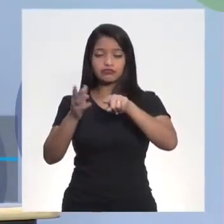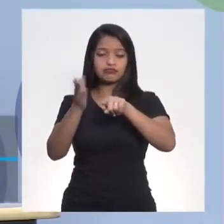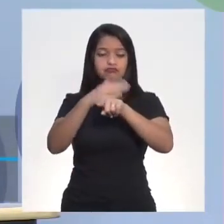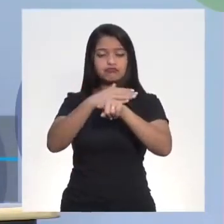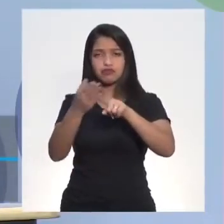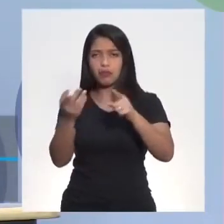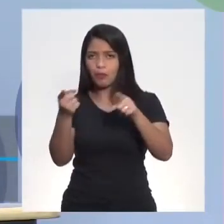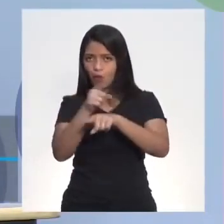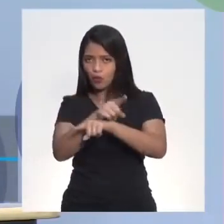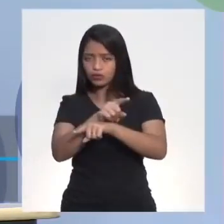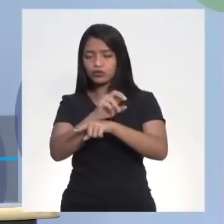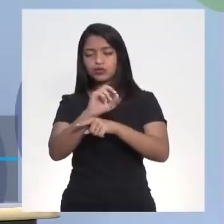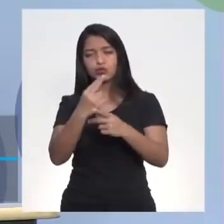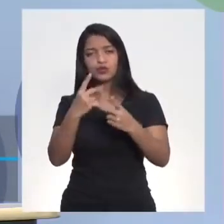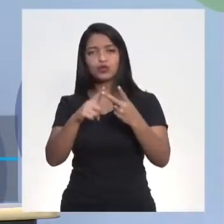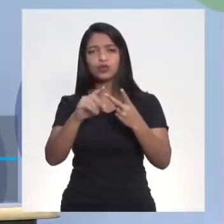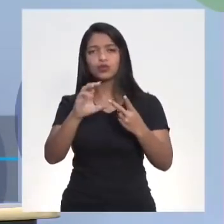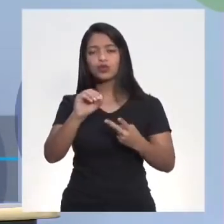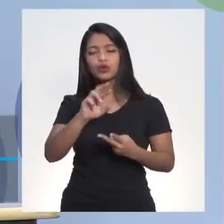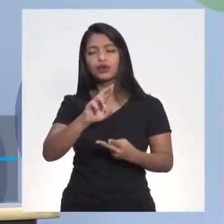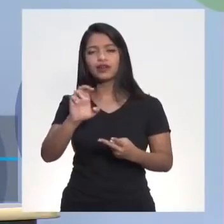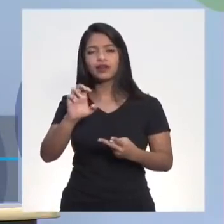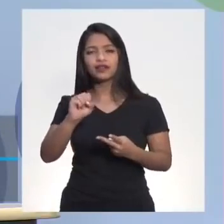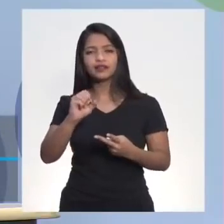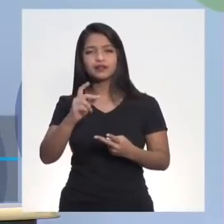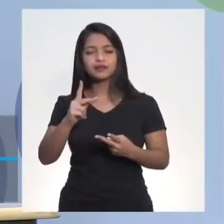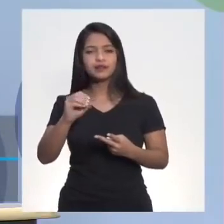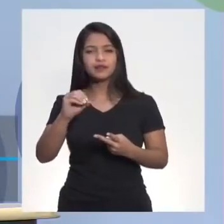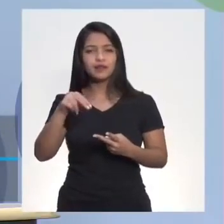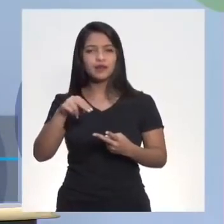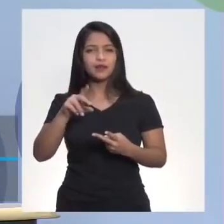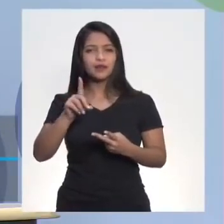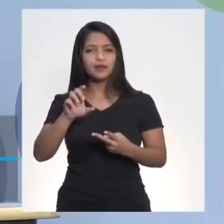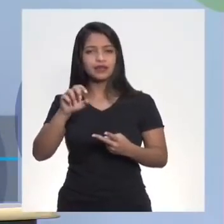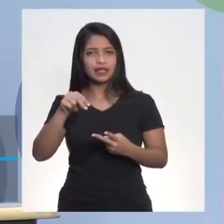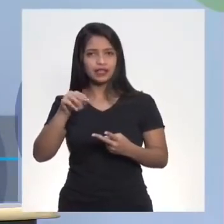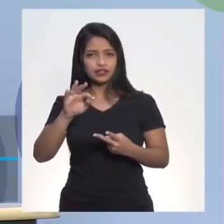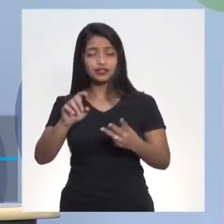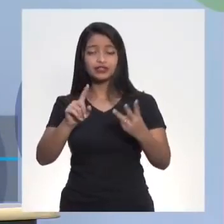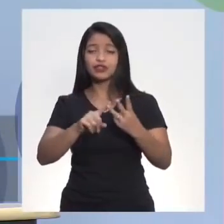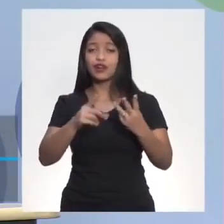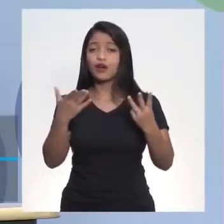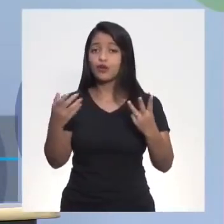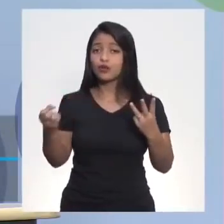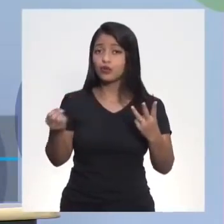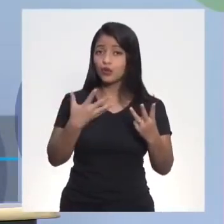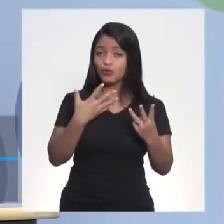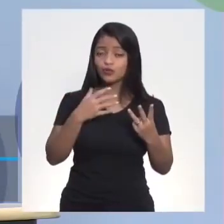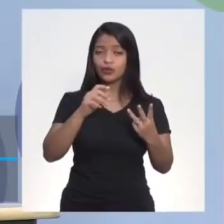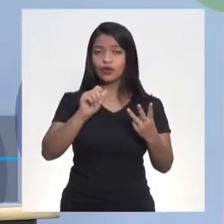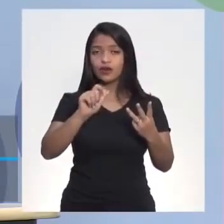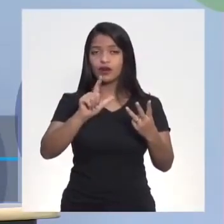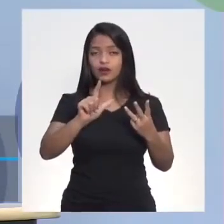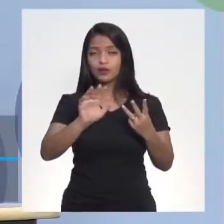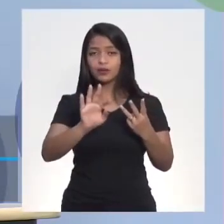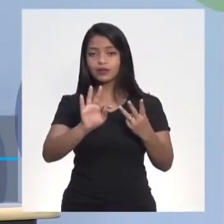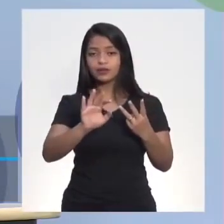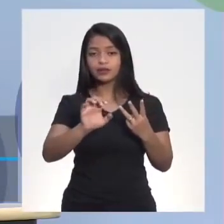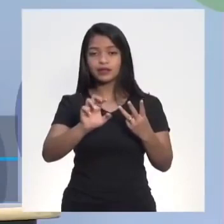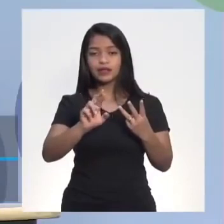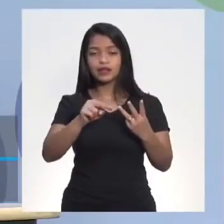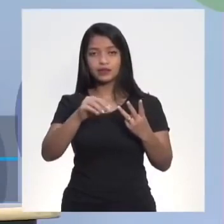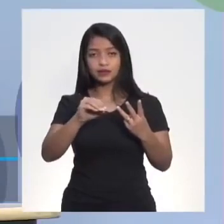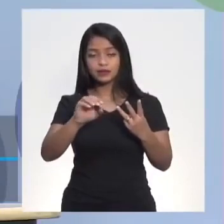alternos externos. Eu já estou indo para o interno. Alternos externos. Né? Então, vamos olhar os pares, os ângulos